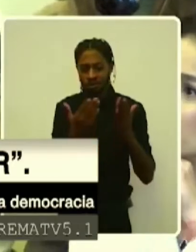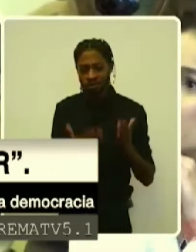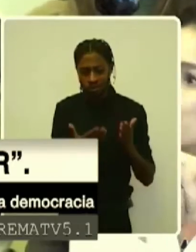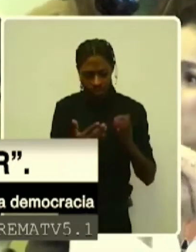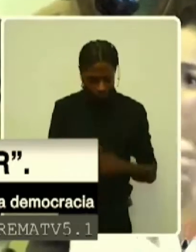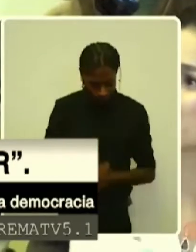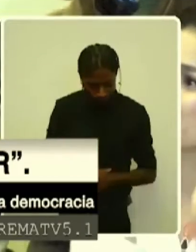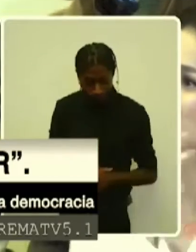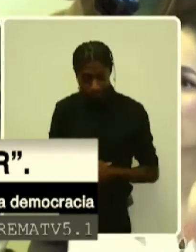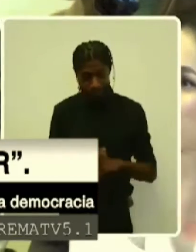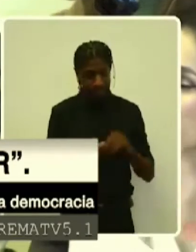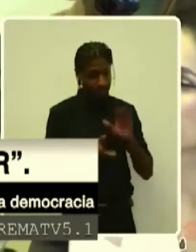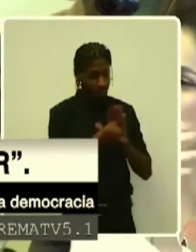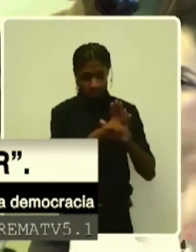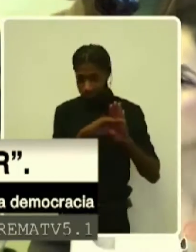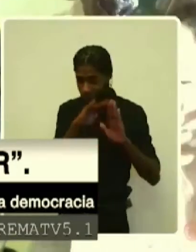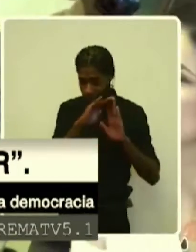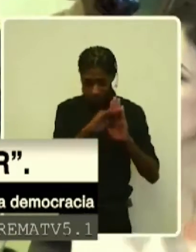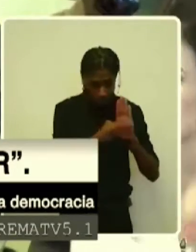sempre.